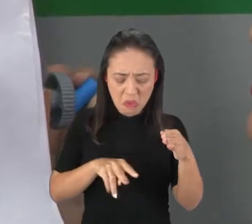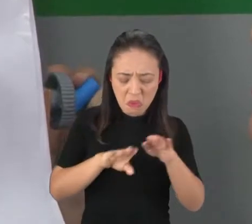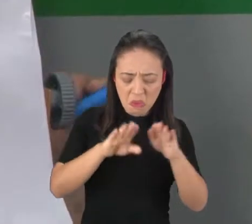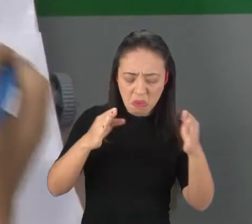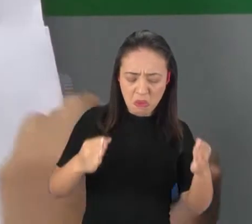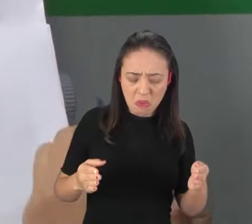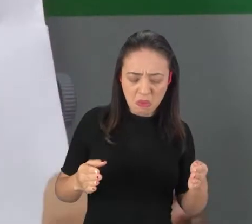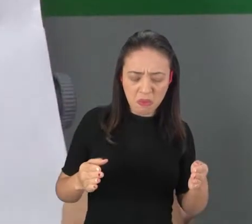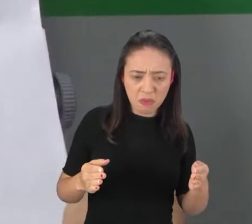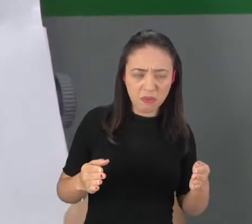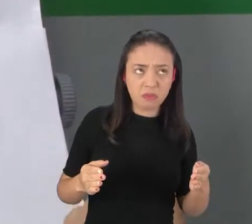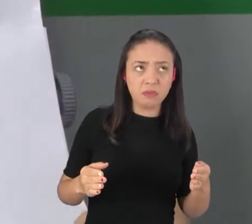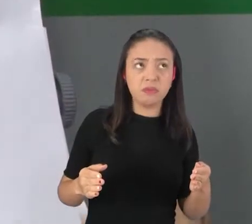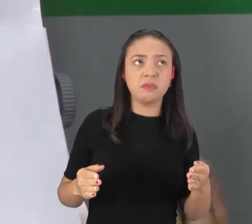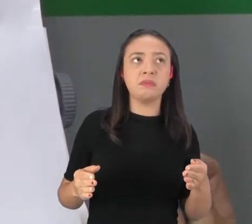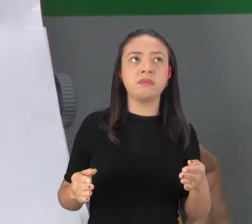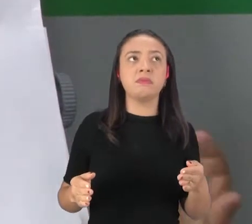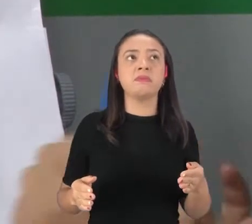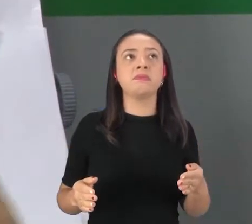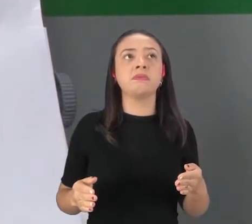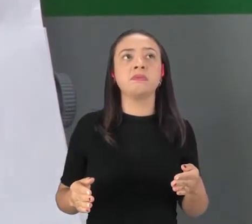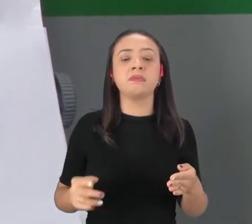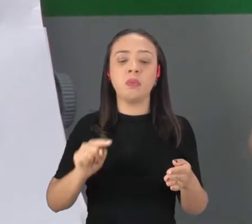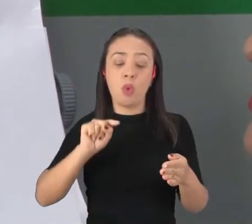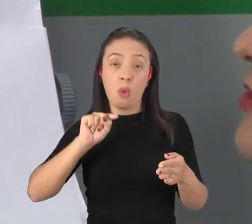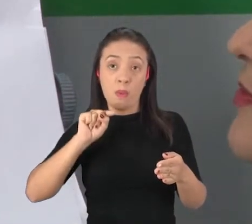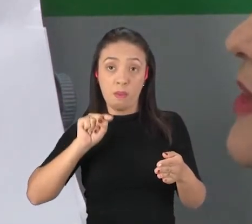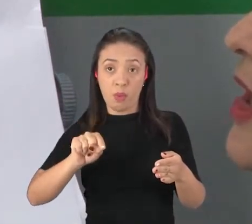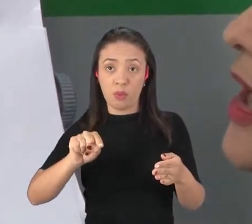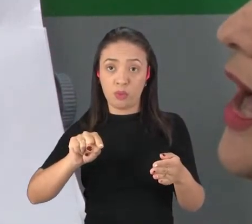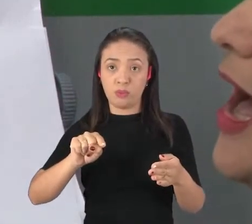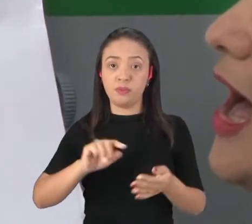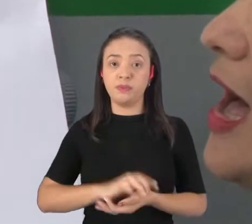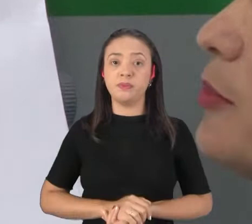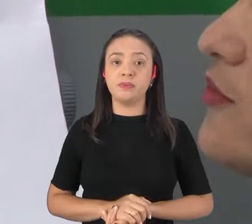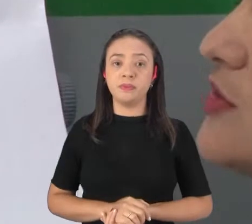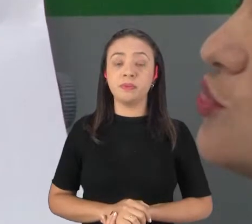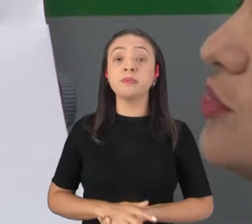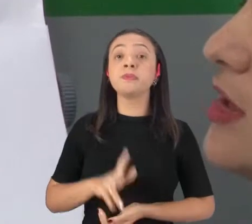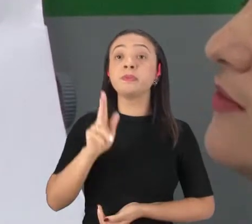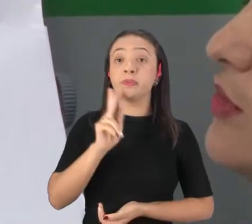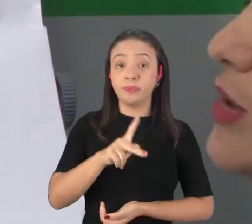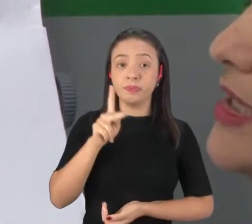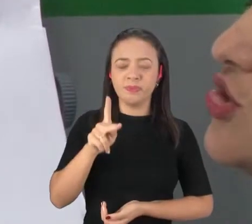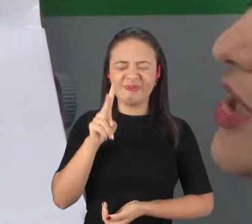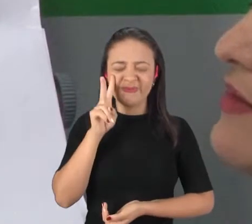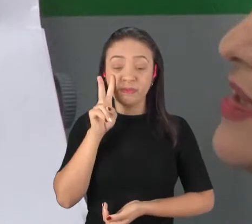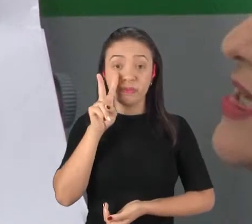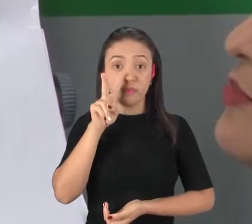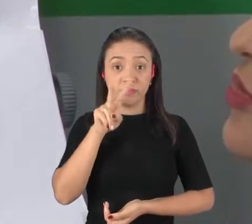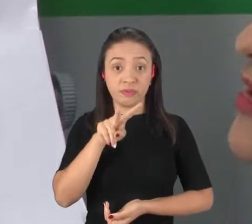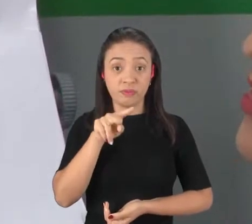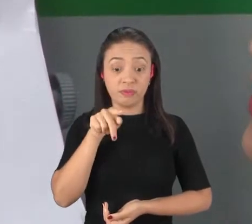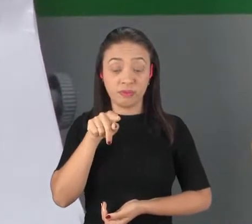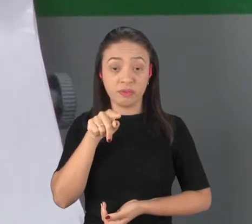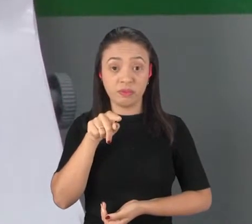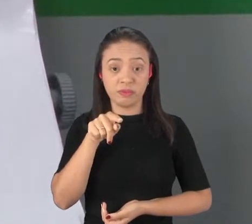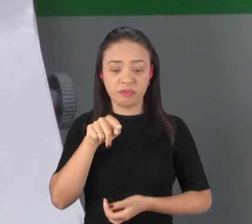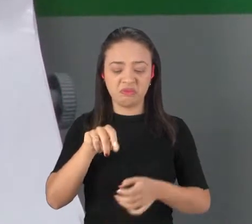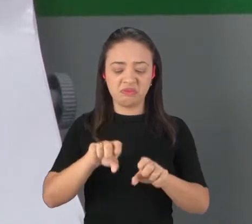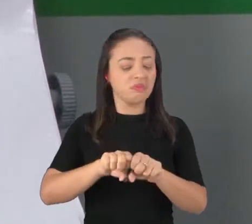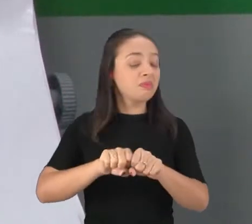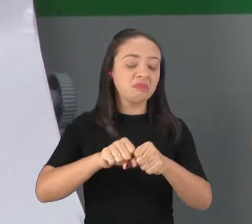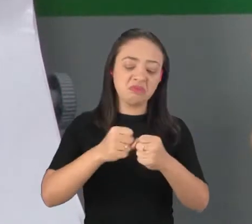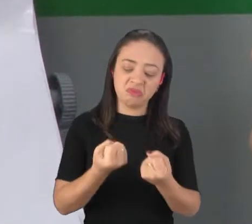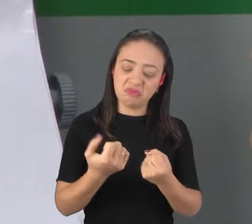Ponto. Ok. Fato, né? Afirmação. A professora viu que ele estava desmontando a